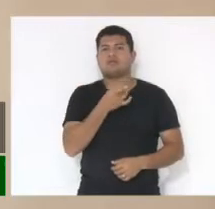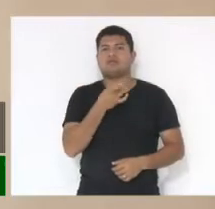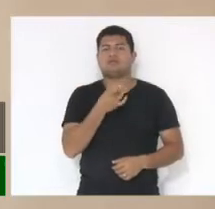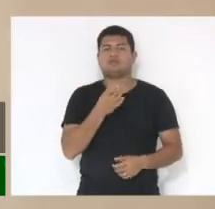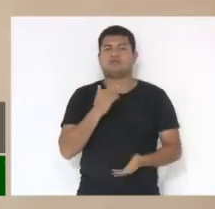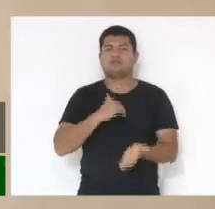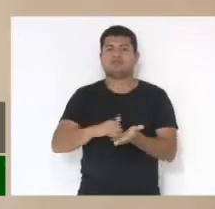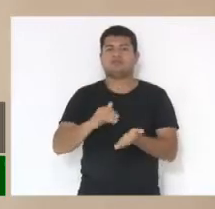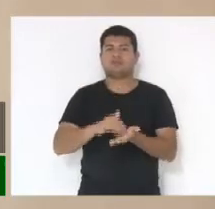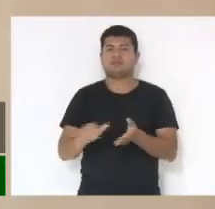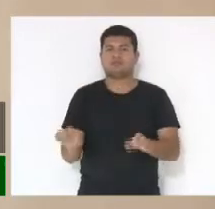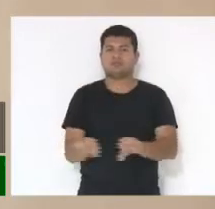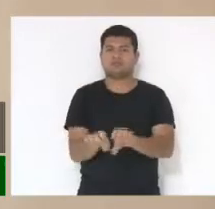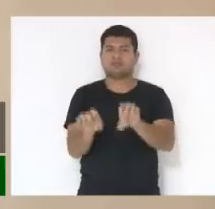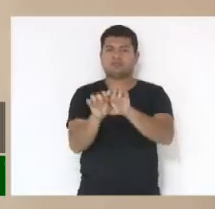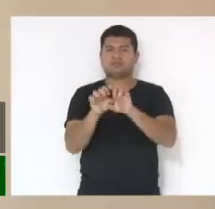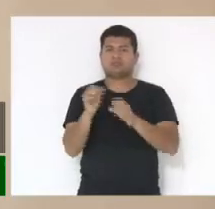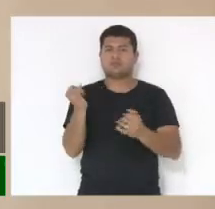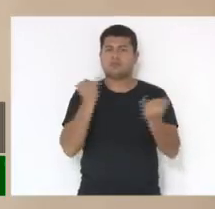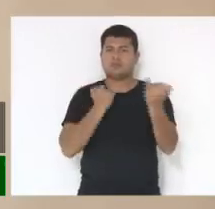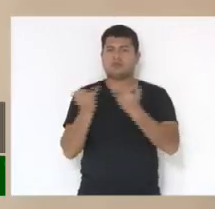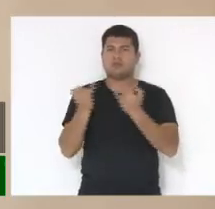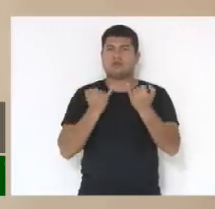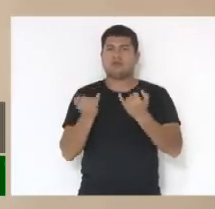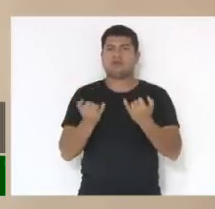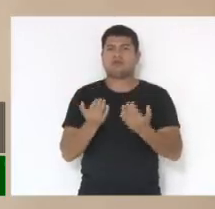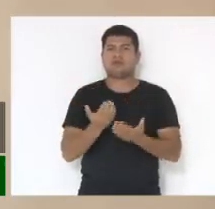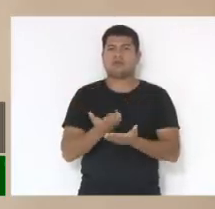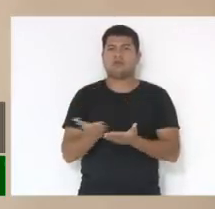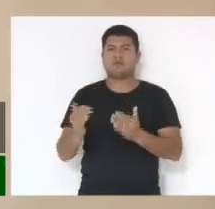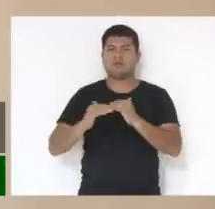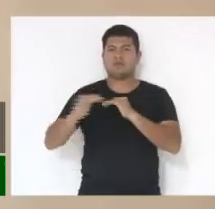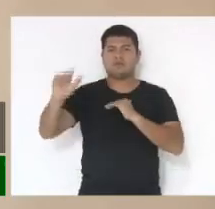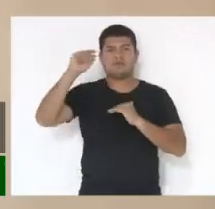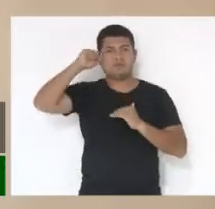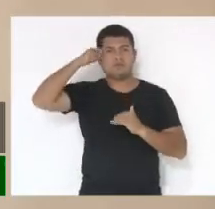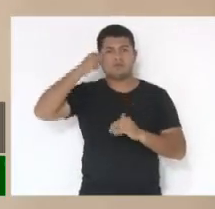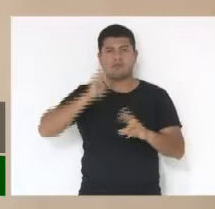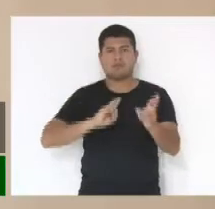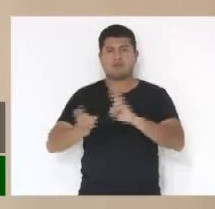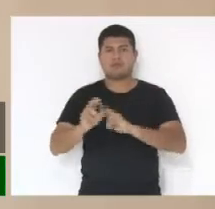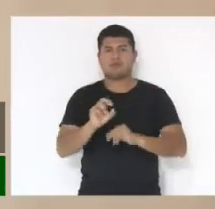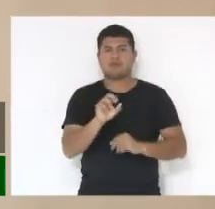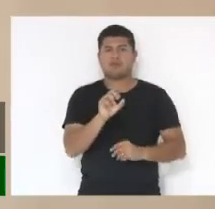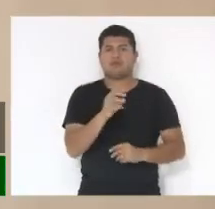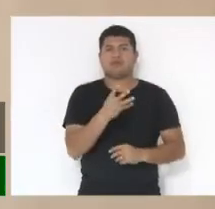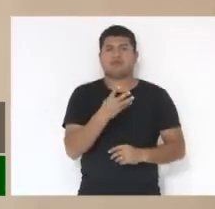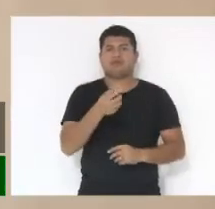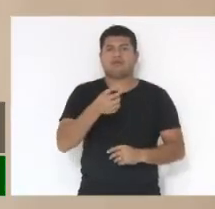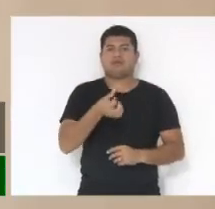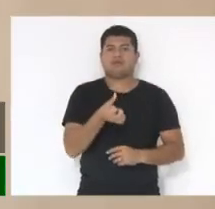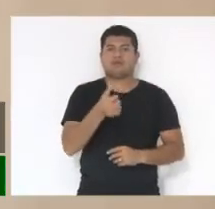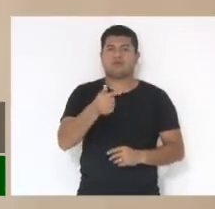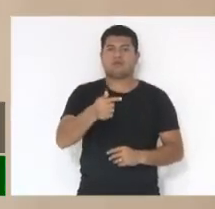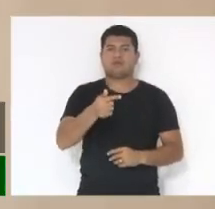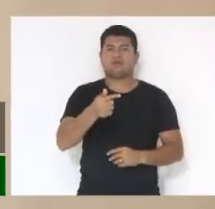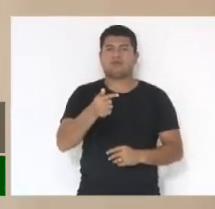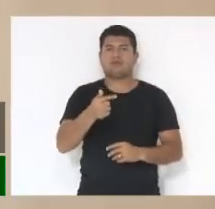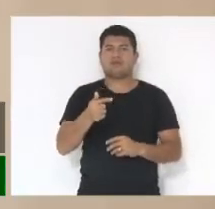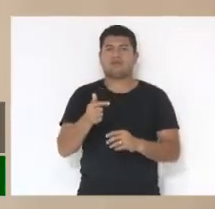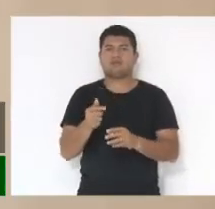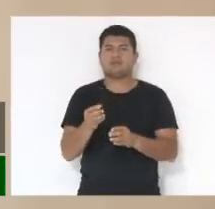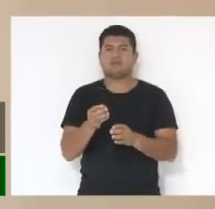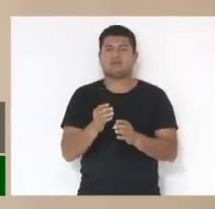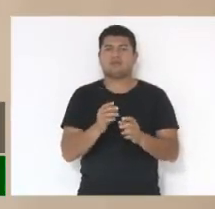ao secretário de Infraestrutura informações acerca da atual situação da pavimentação da rodovia SC-467, trecho entre